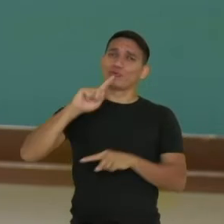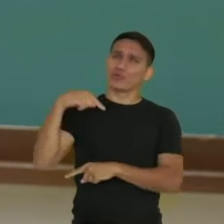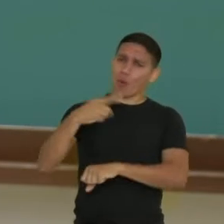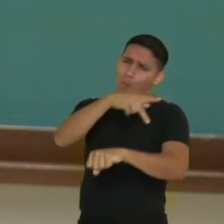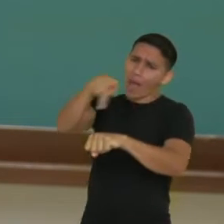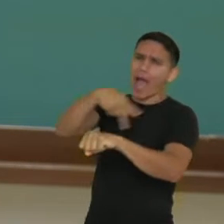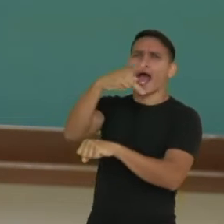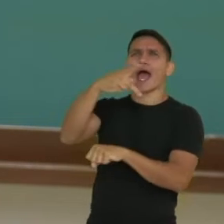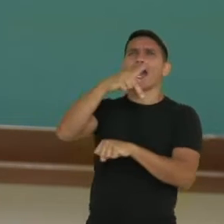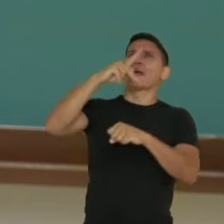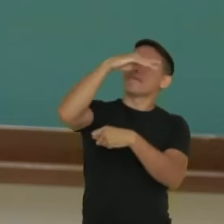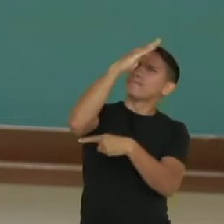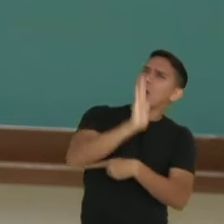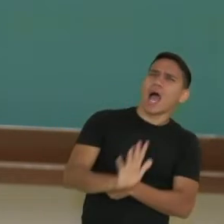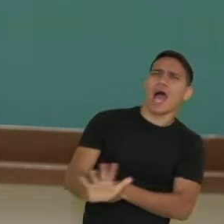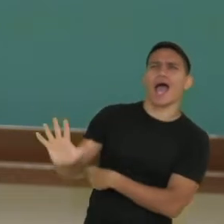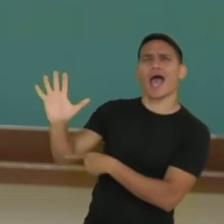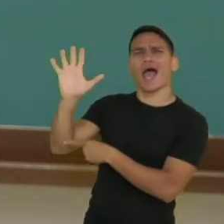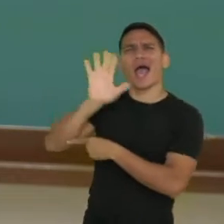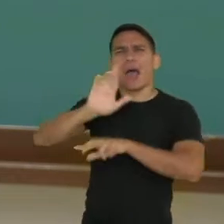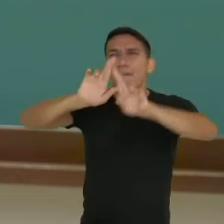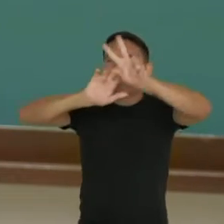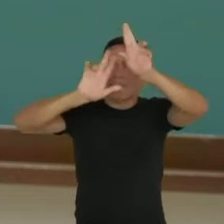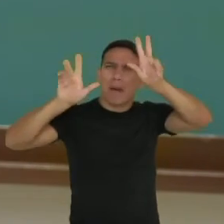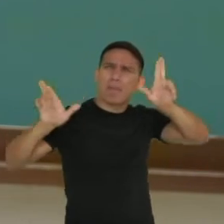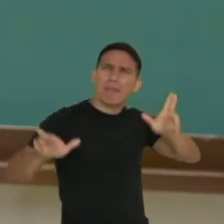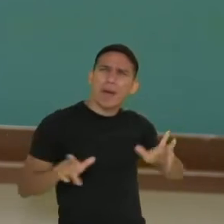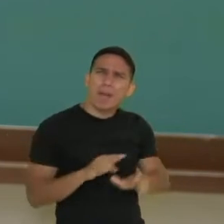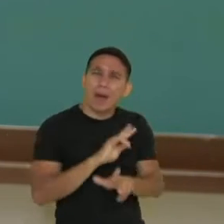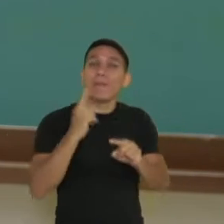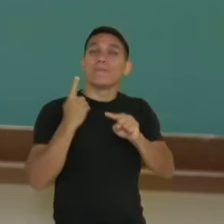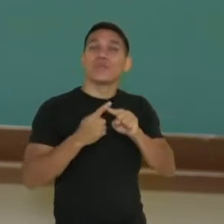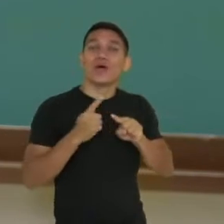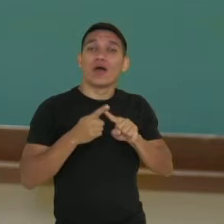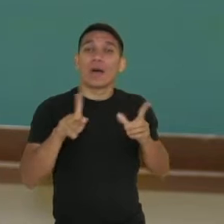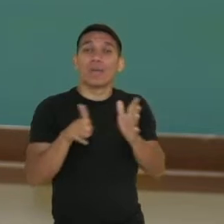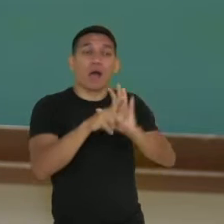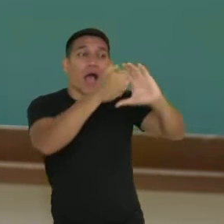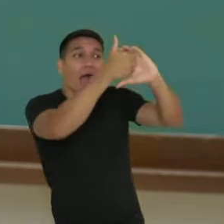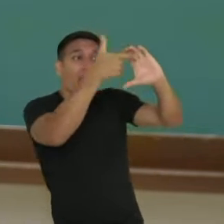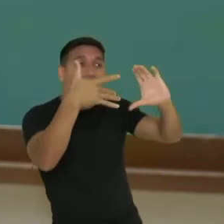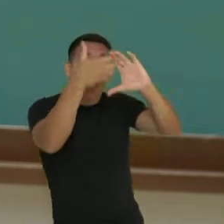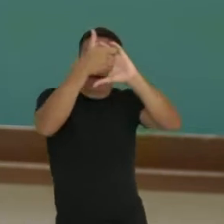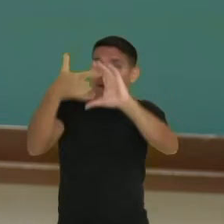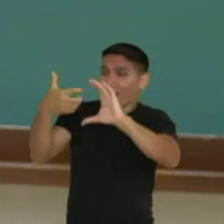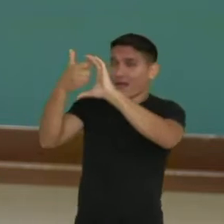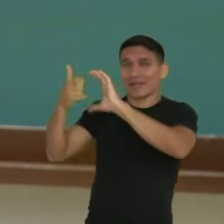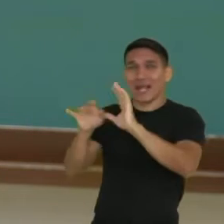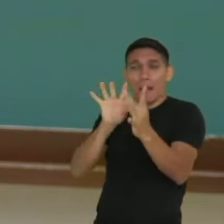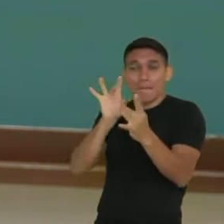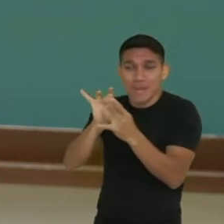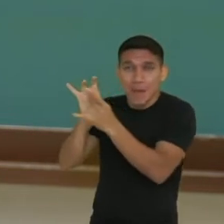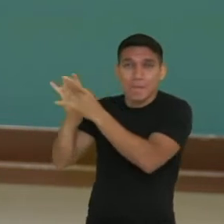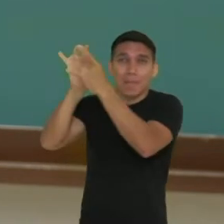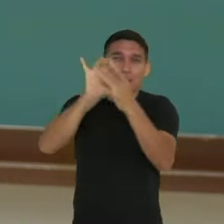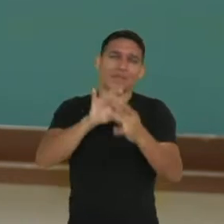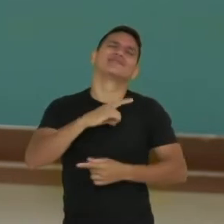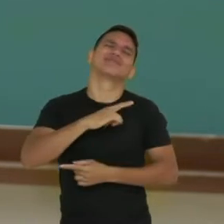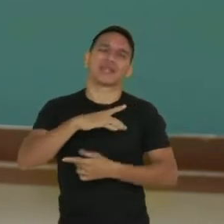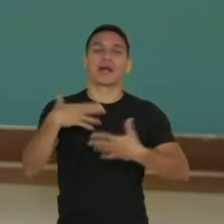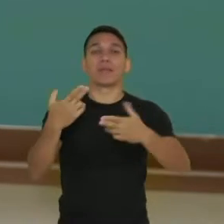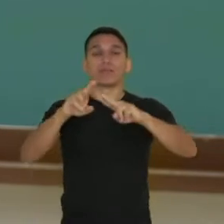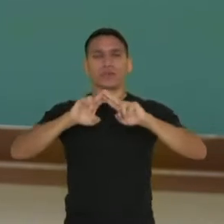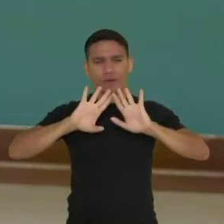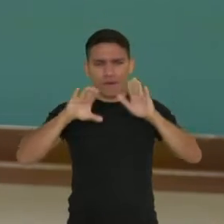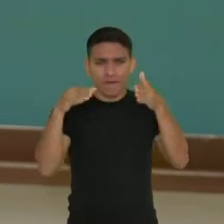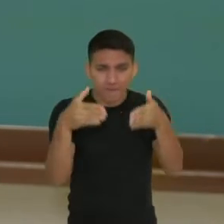né, nessa questão assim local, de ter suas características próprias de forma local, certo? Falando em